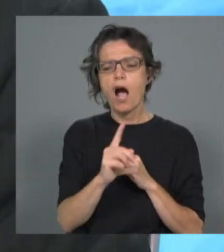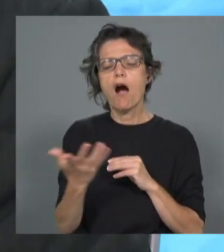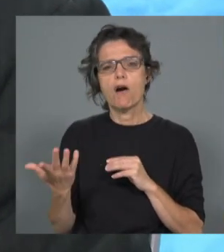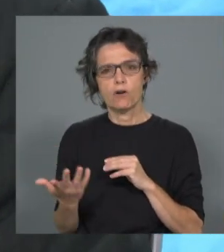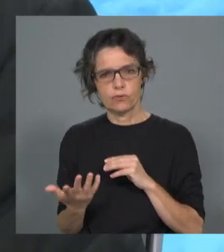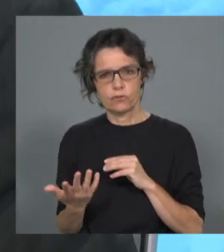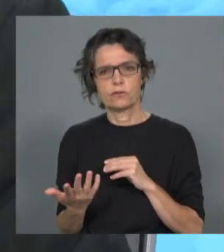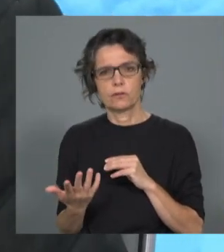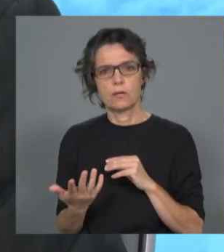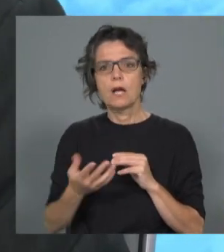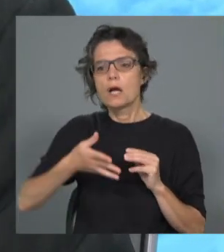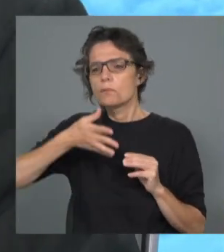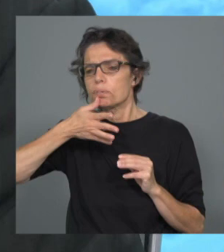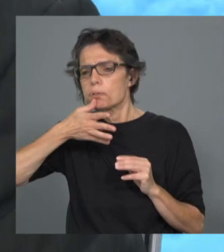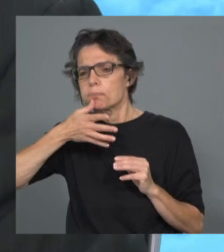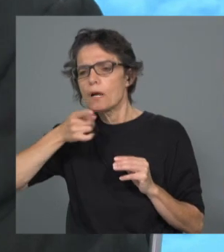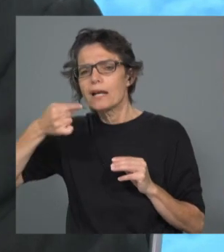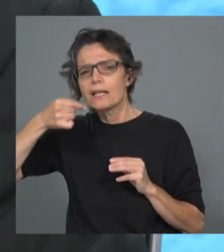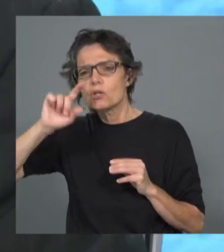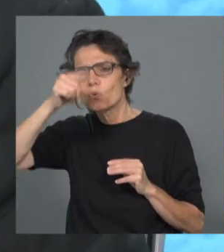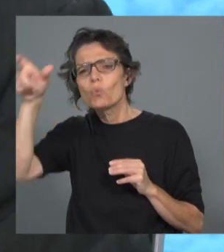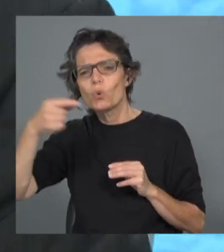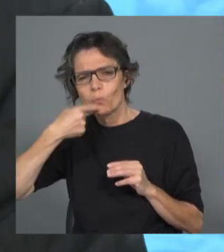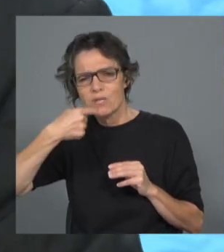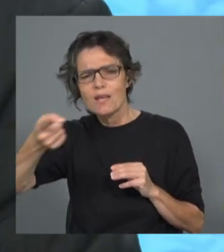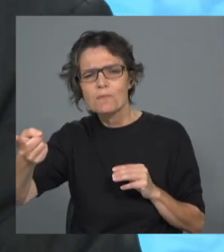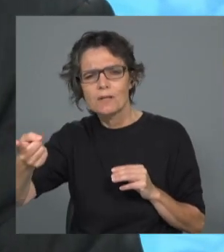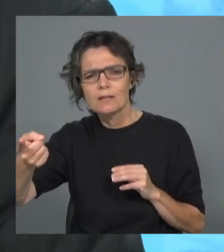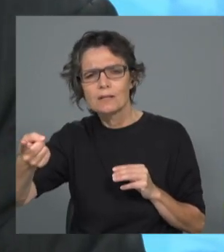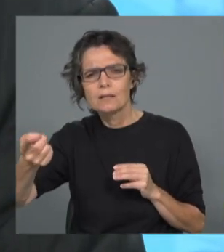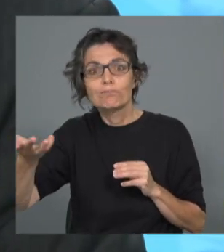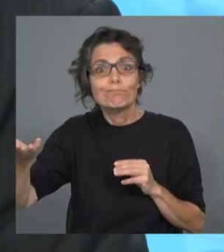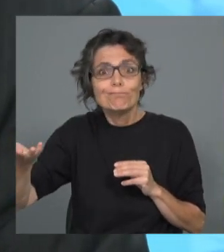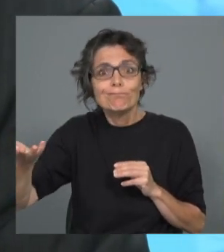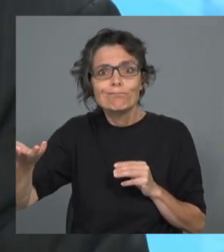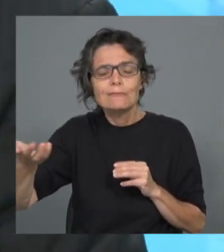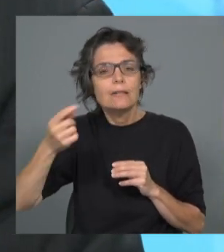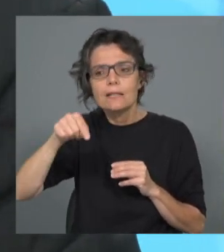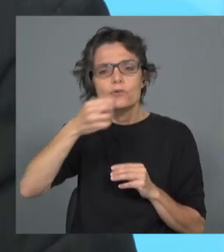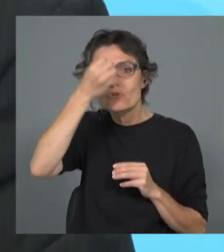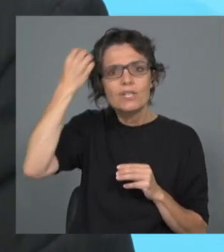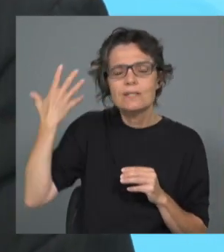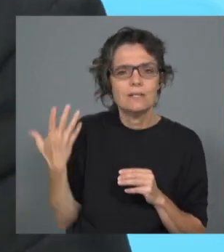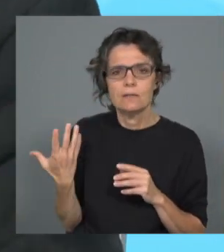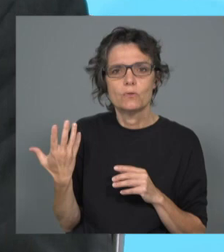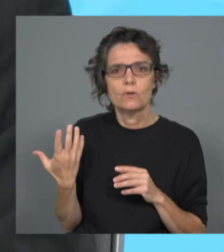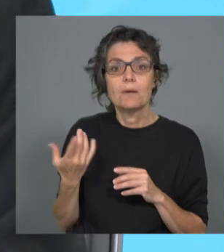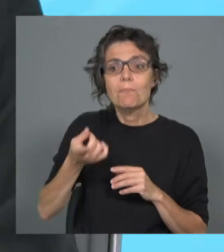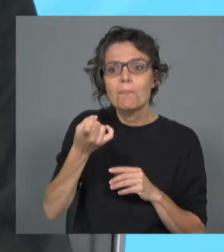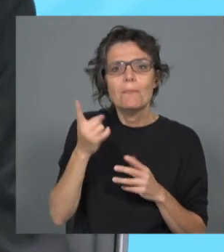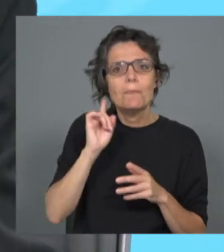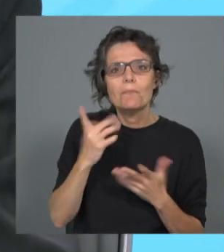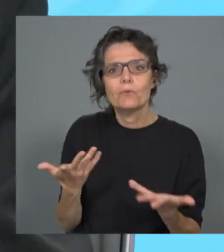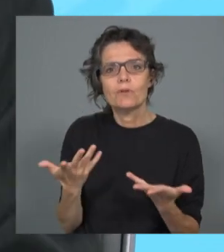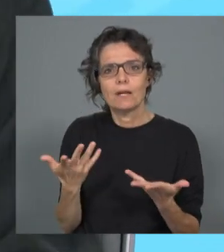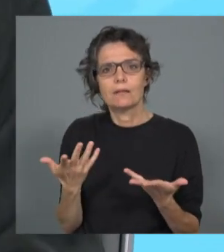é minimamente entendível, esquecemos porventura que é preciso condições